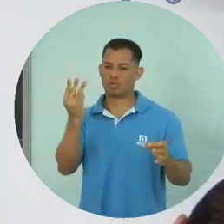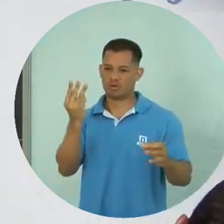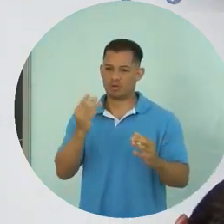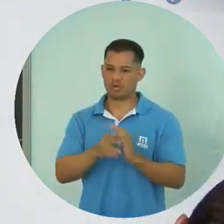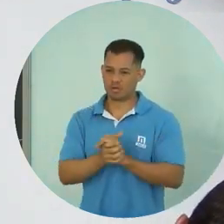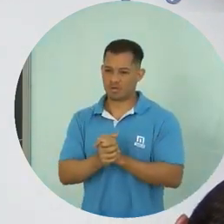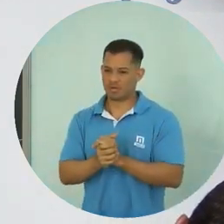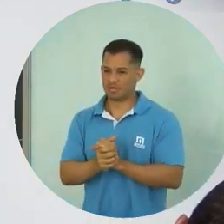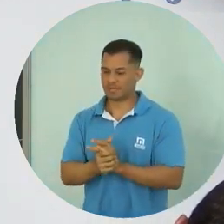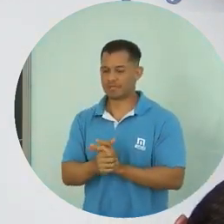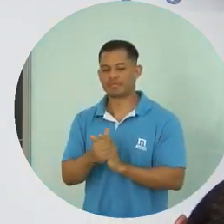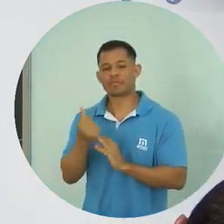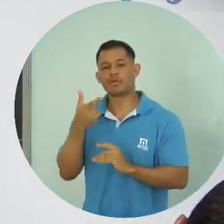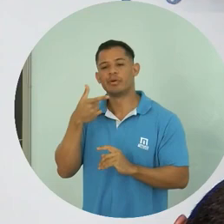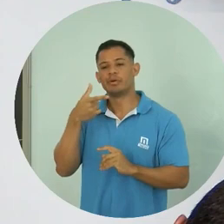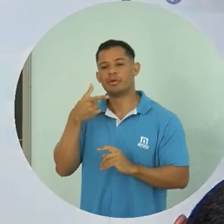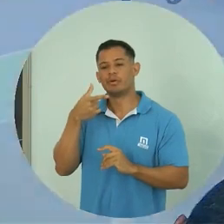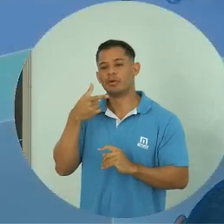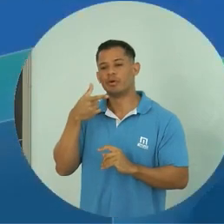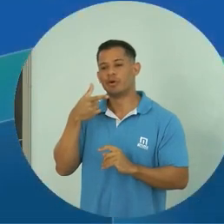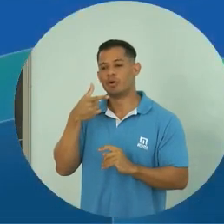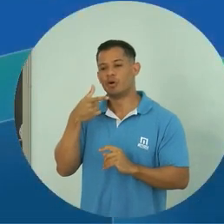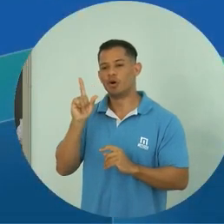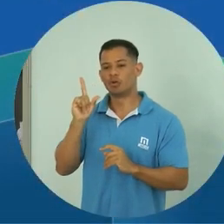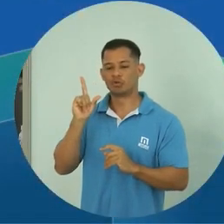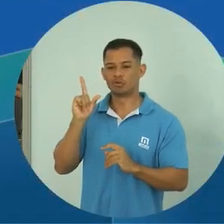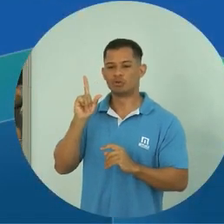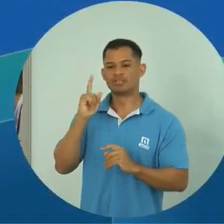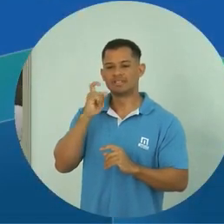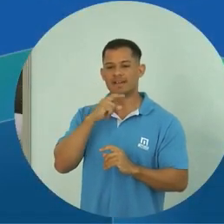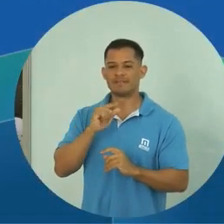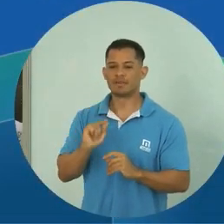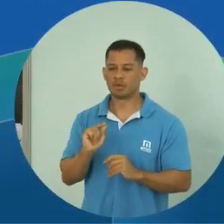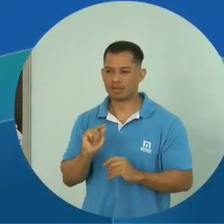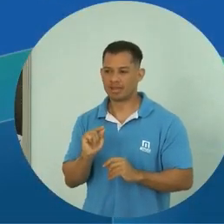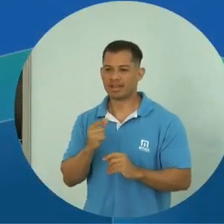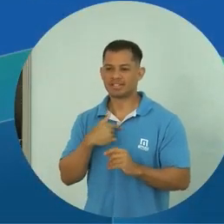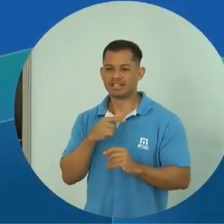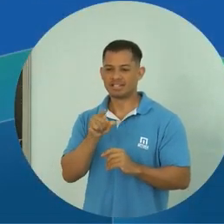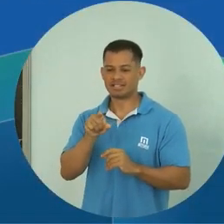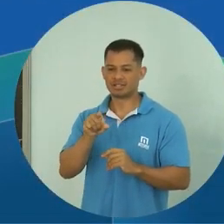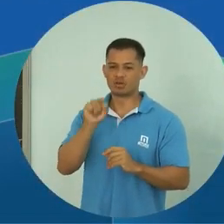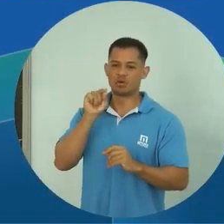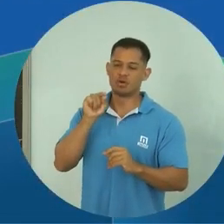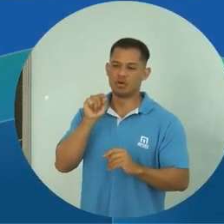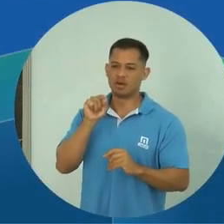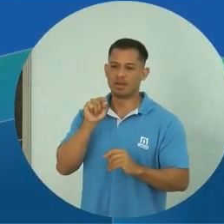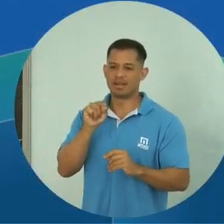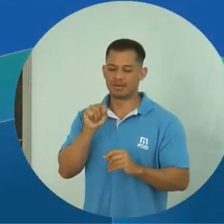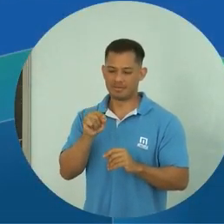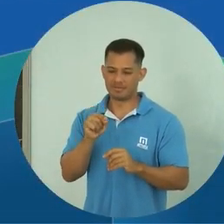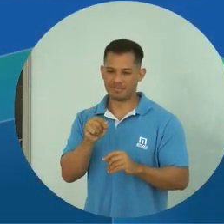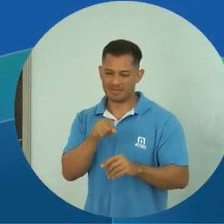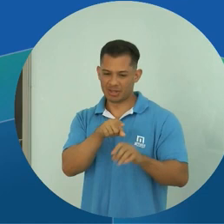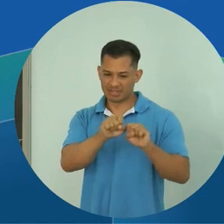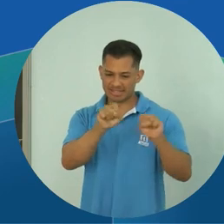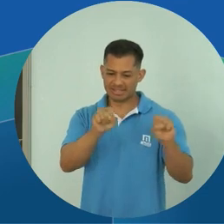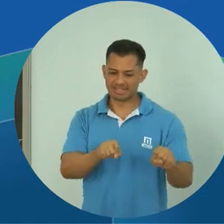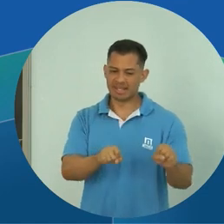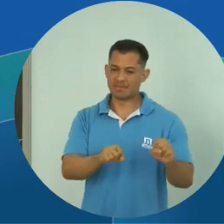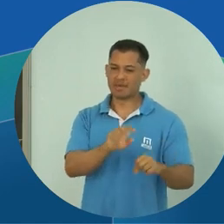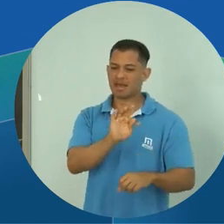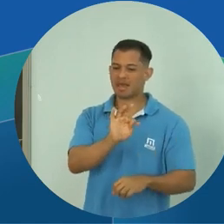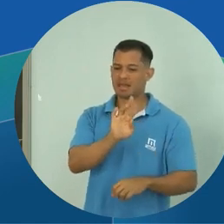Um outro desafio, quando a gente opta pelo sistema trepante, aí